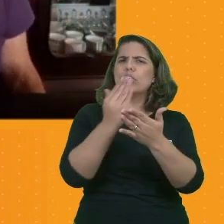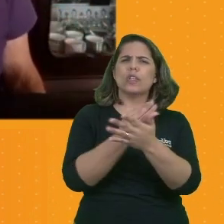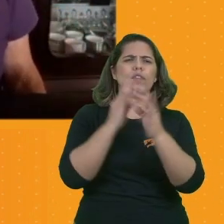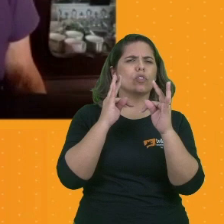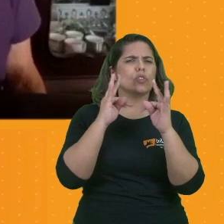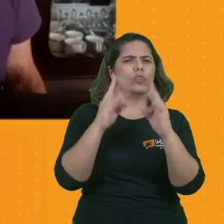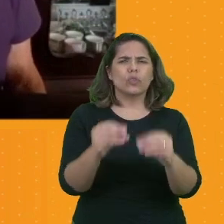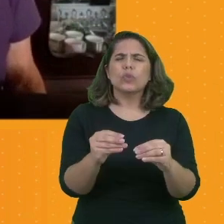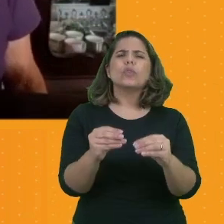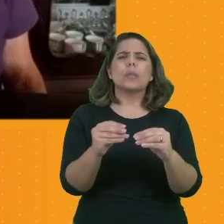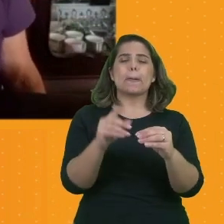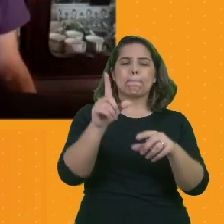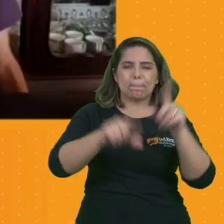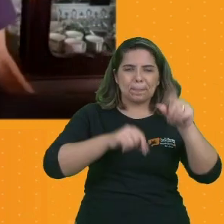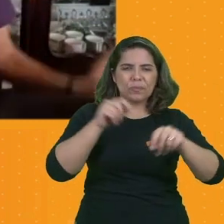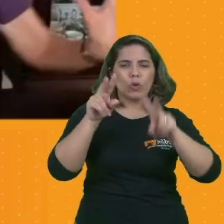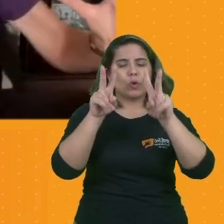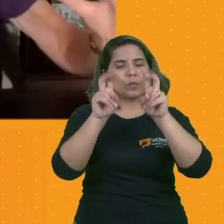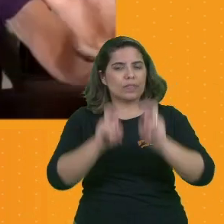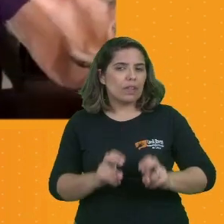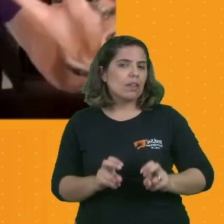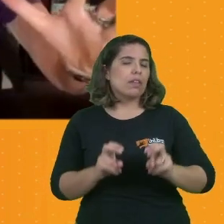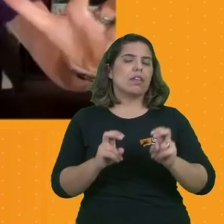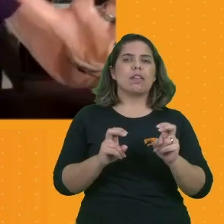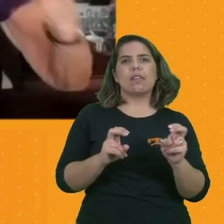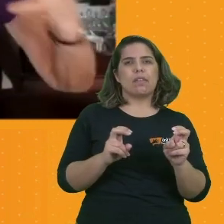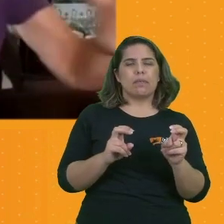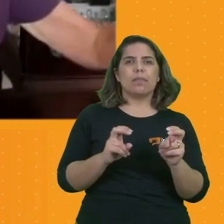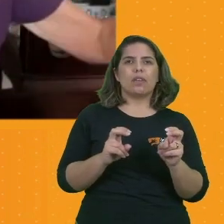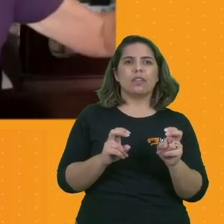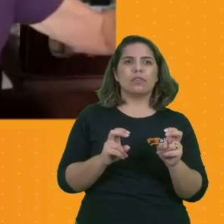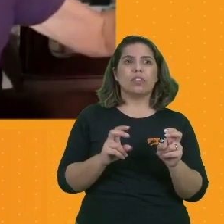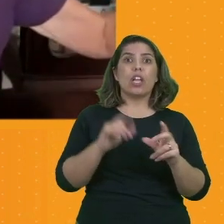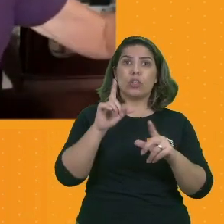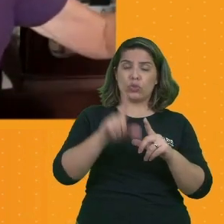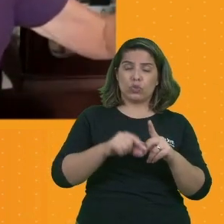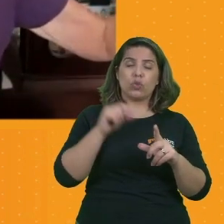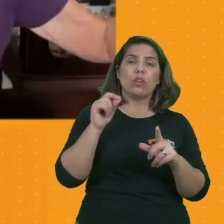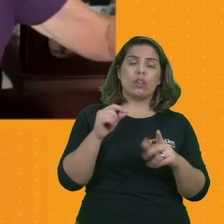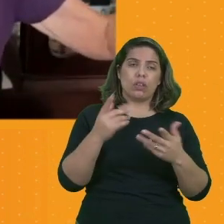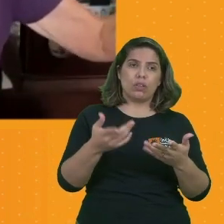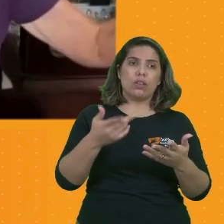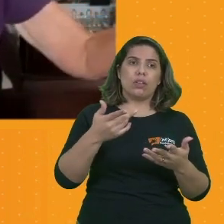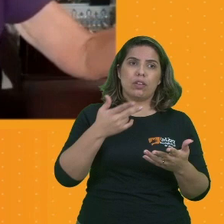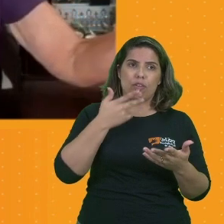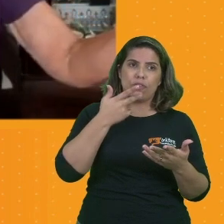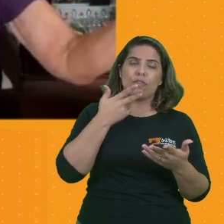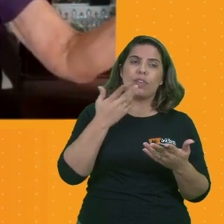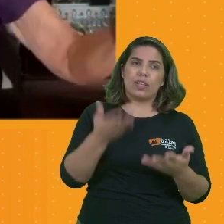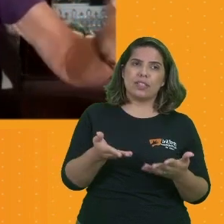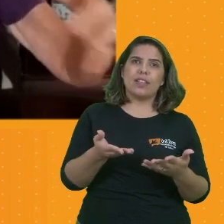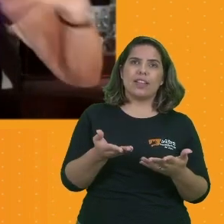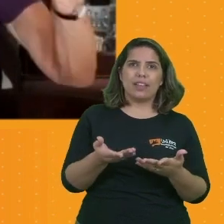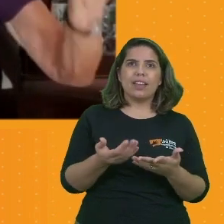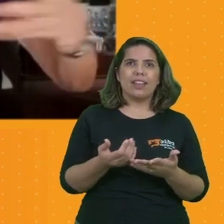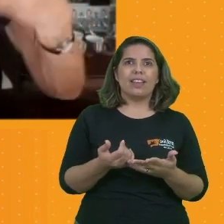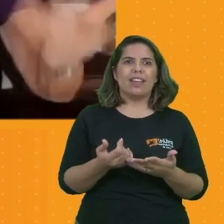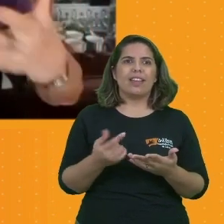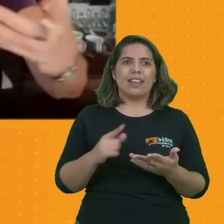quando você olha o tema escolhido eu vou dizer pelo problema que tivesse